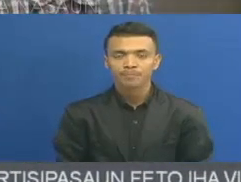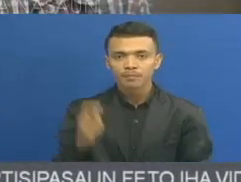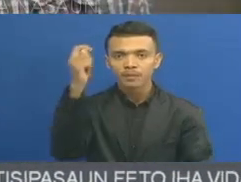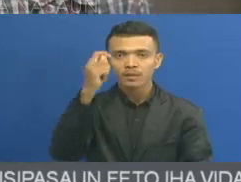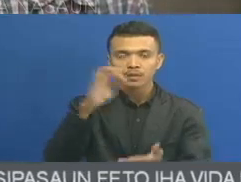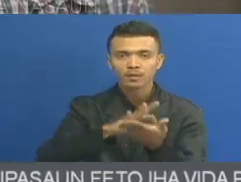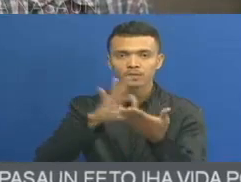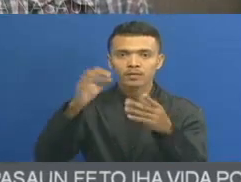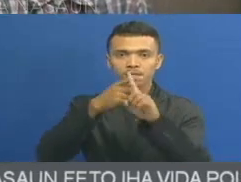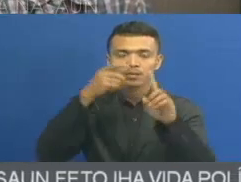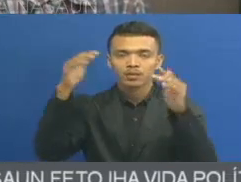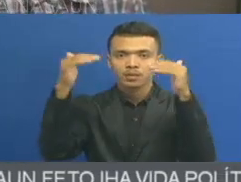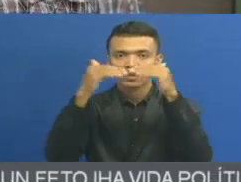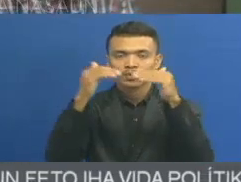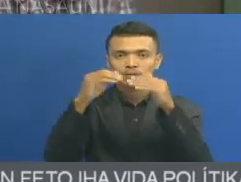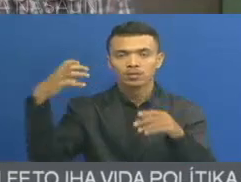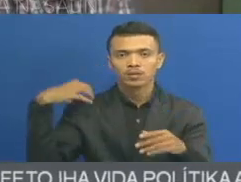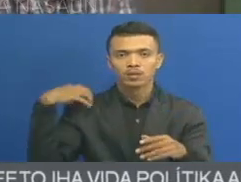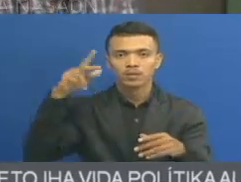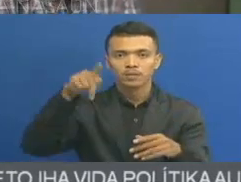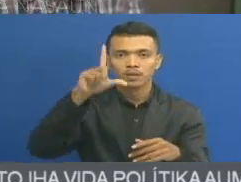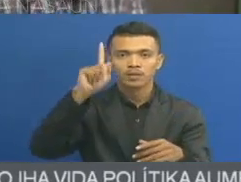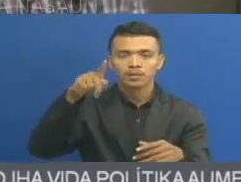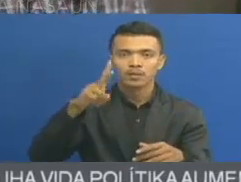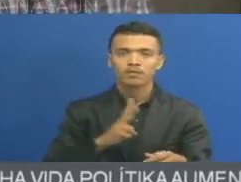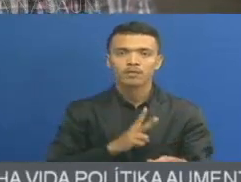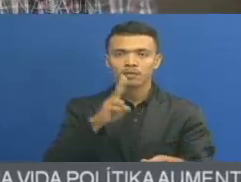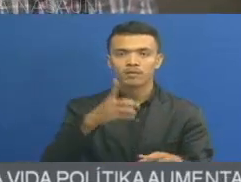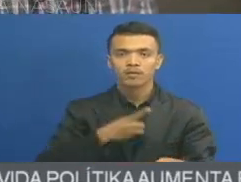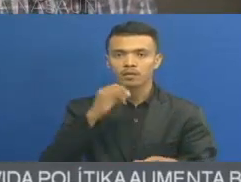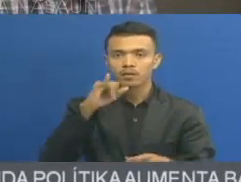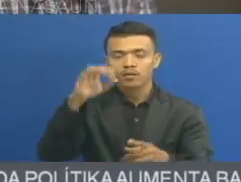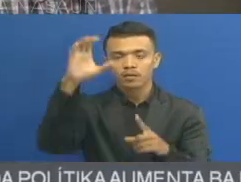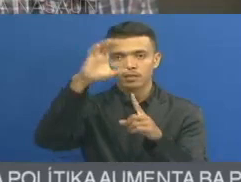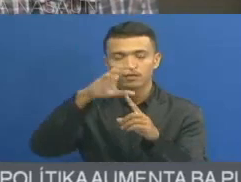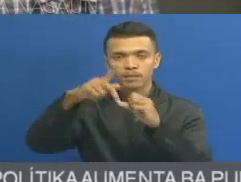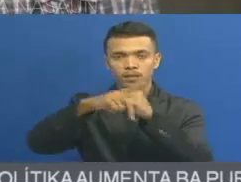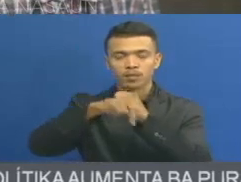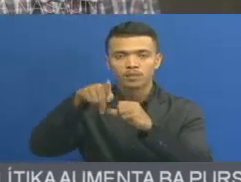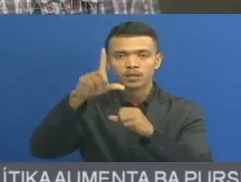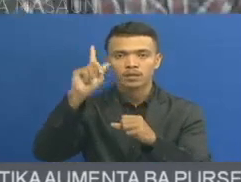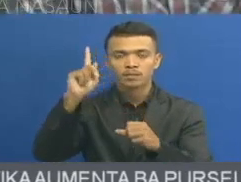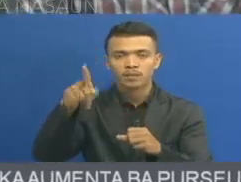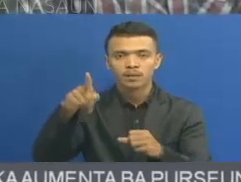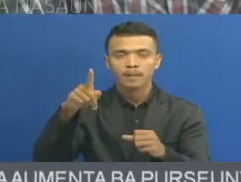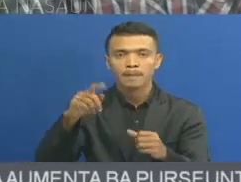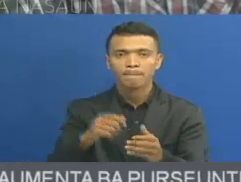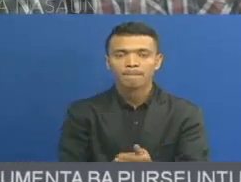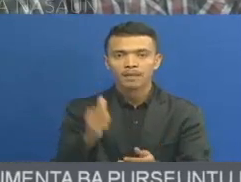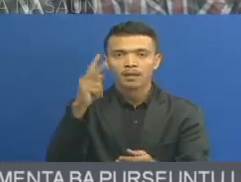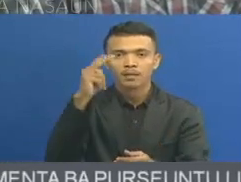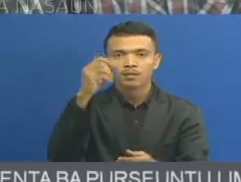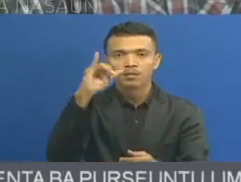Terça-feira nele, Rússia Conferência Imprensa e sede PLP Vila Verde dele. Coordenador Equipa Sucesso Partido Libertação Popular PLP,